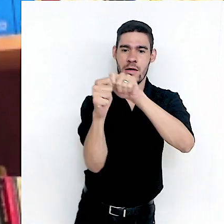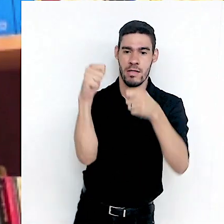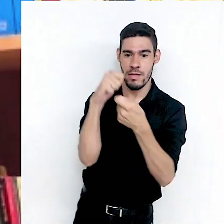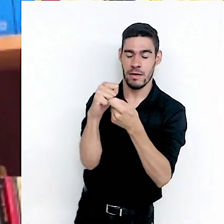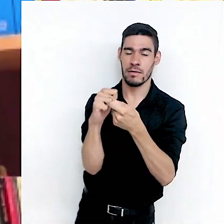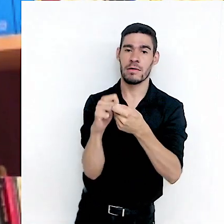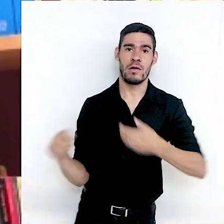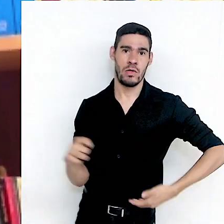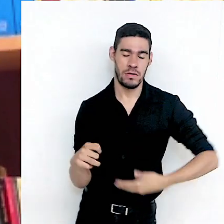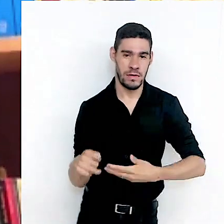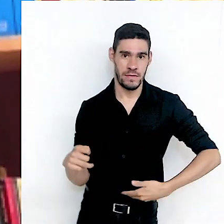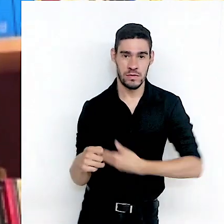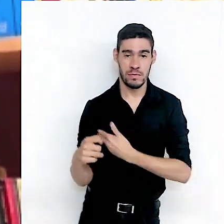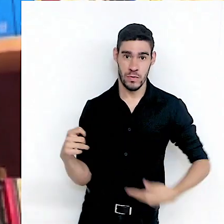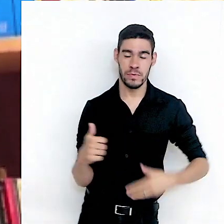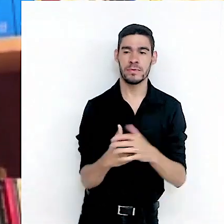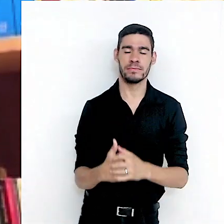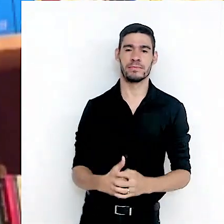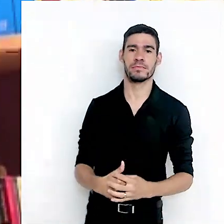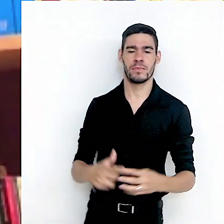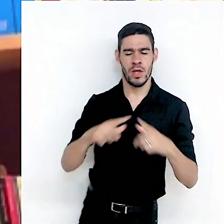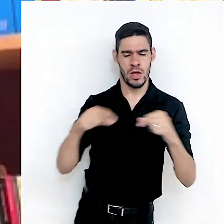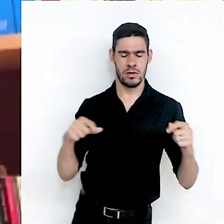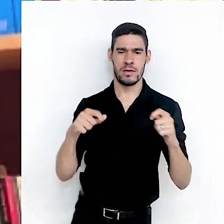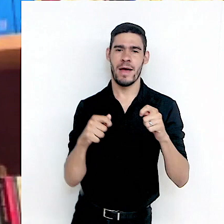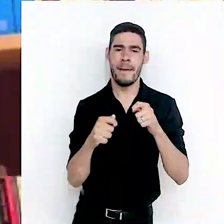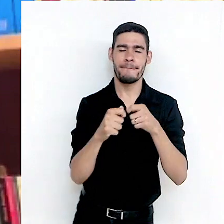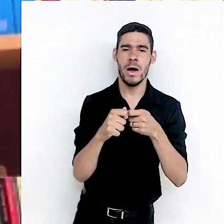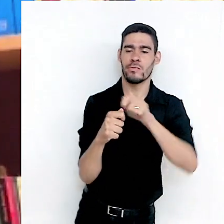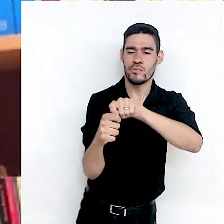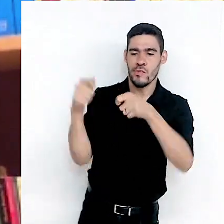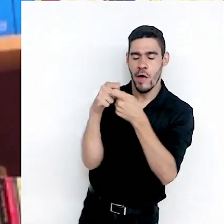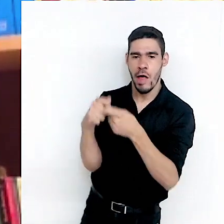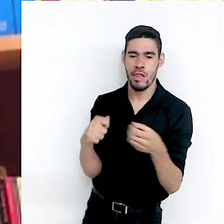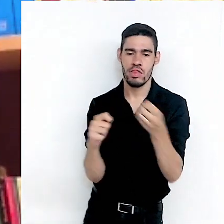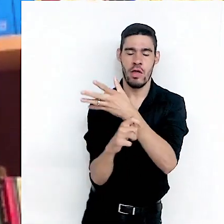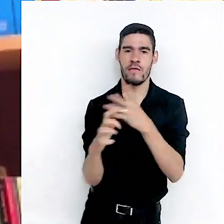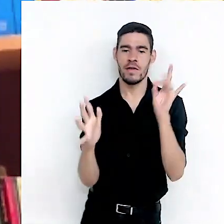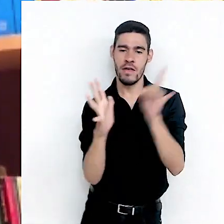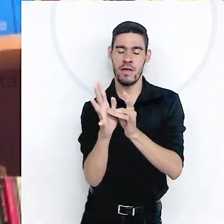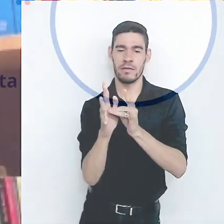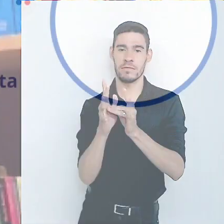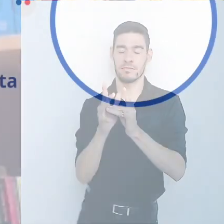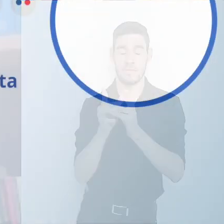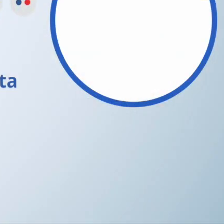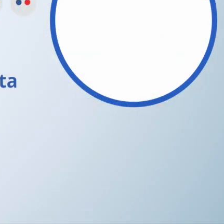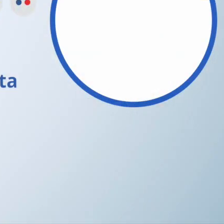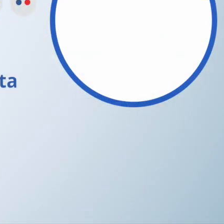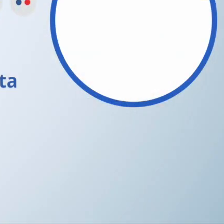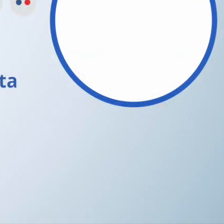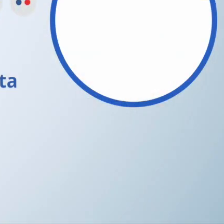serviços públicos e e assim que o Japão procura se adaptar às novas realidades doméstica e Internacional